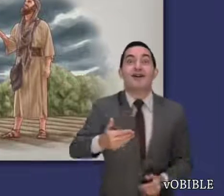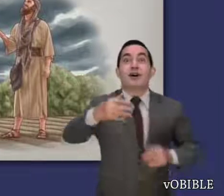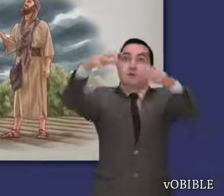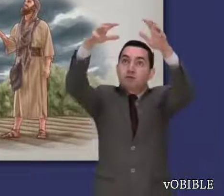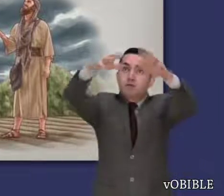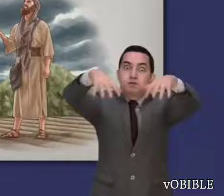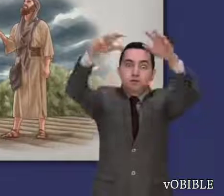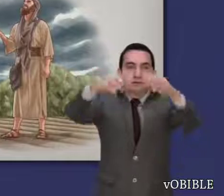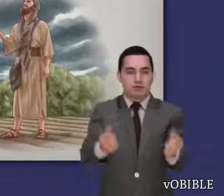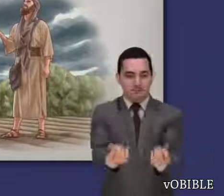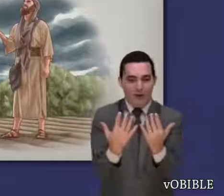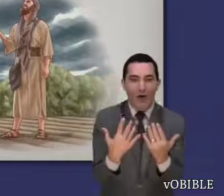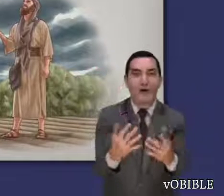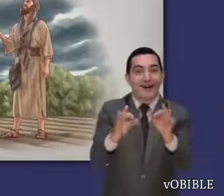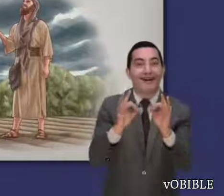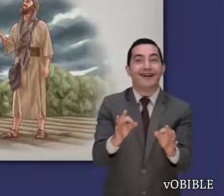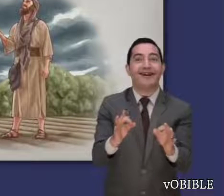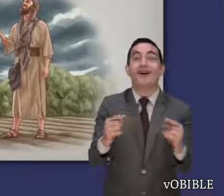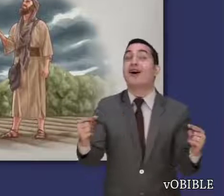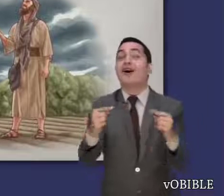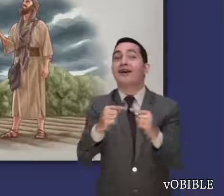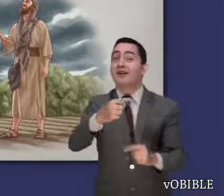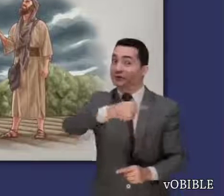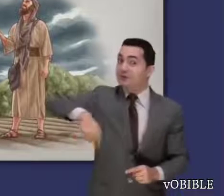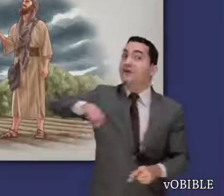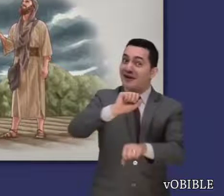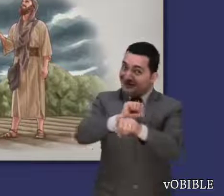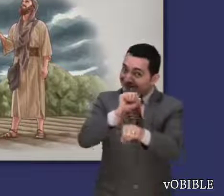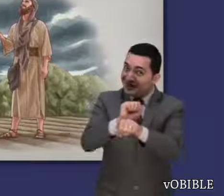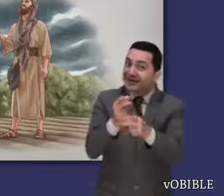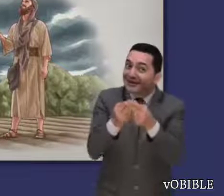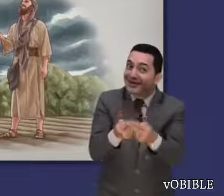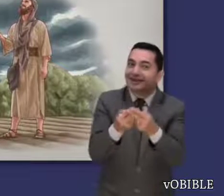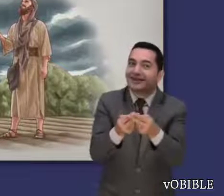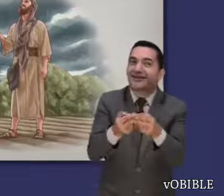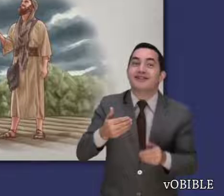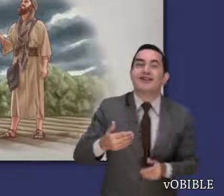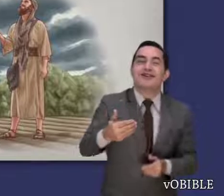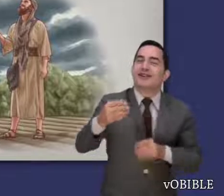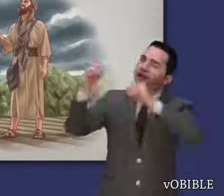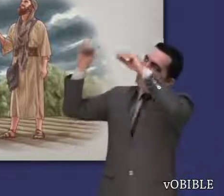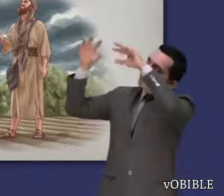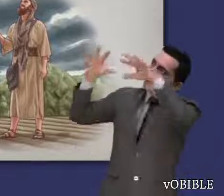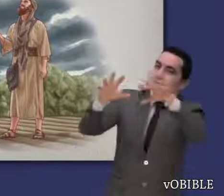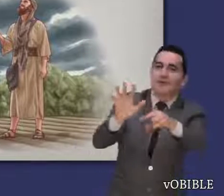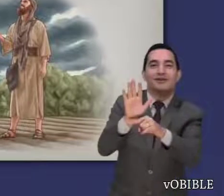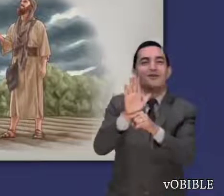paciência pela chuva, precisamos esperar com paciência pelo cumprimento das promessas de Deus por meio de